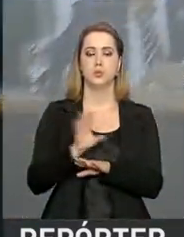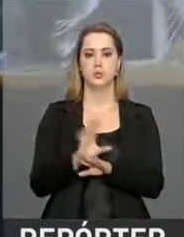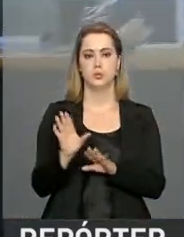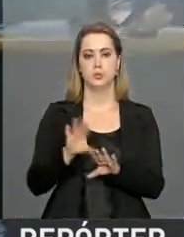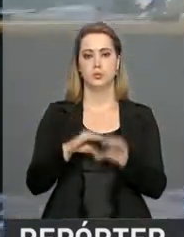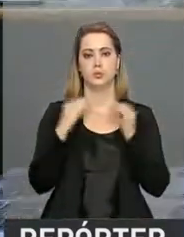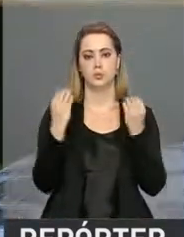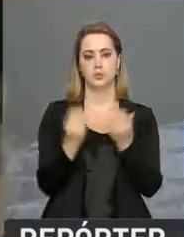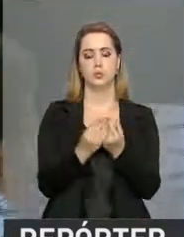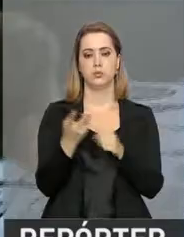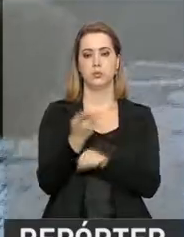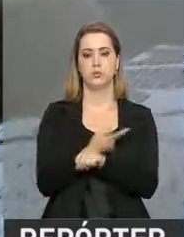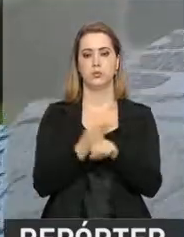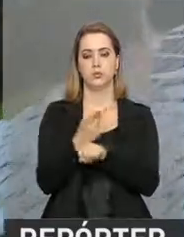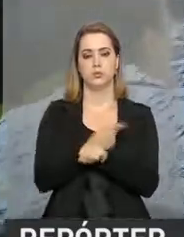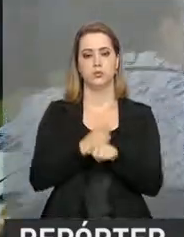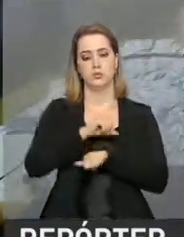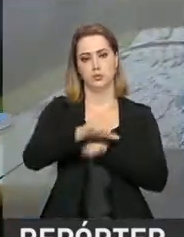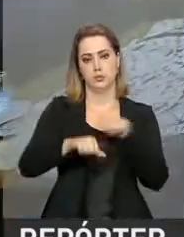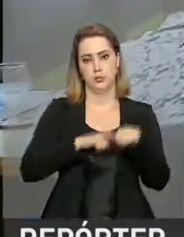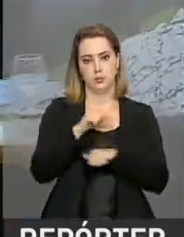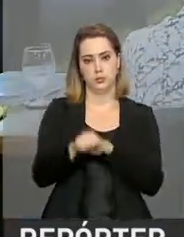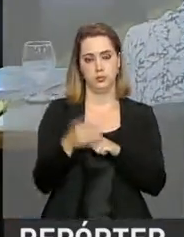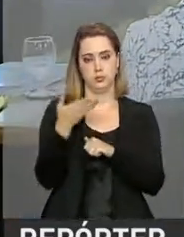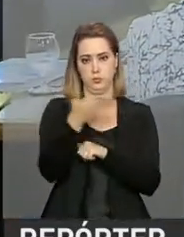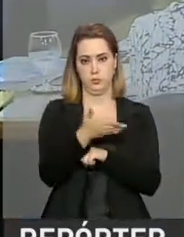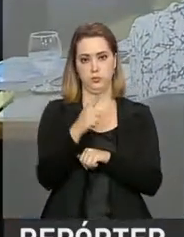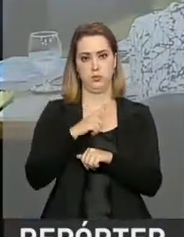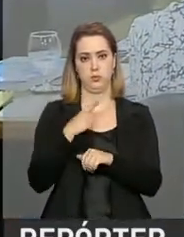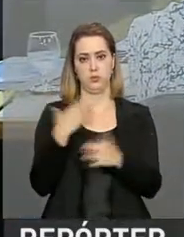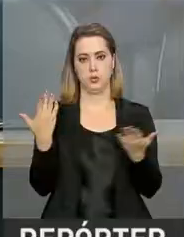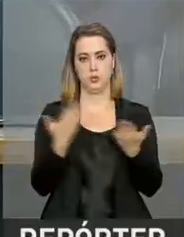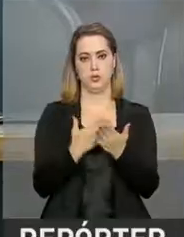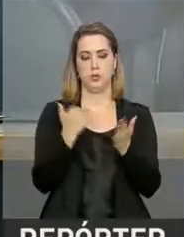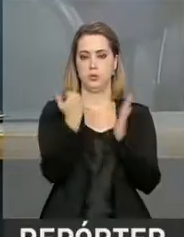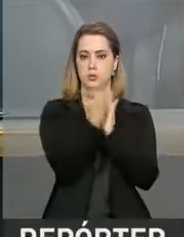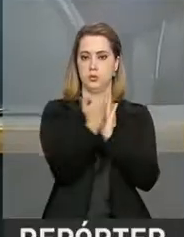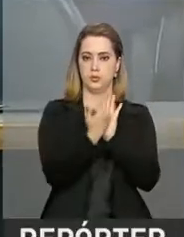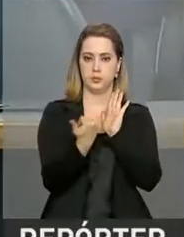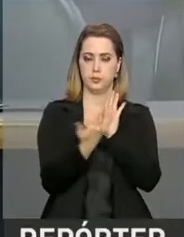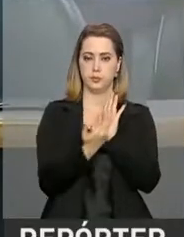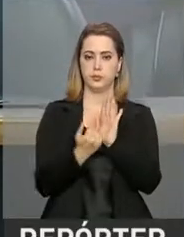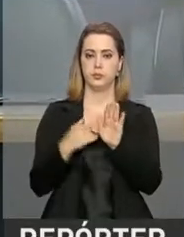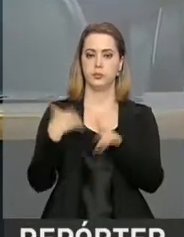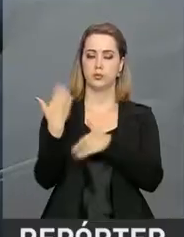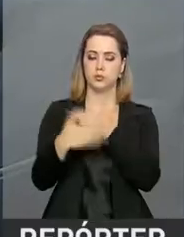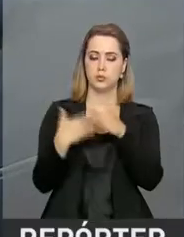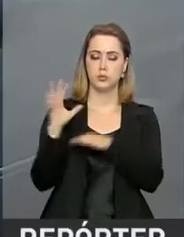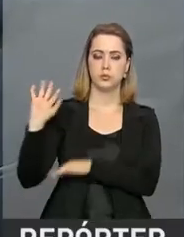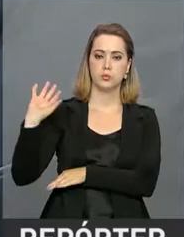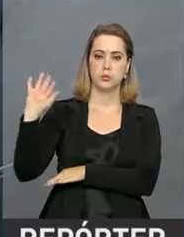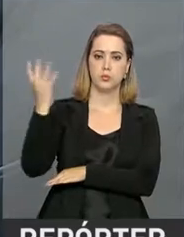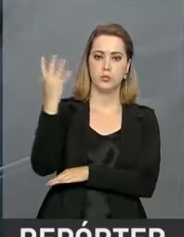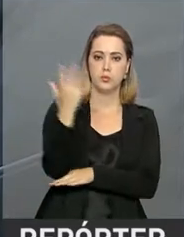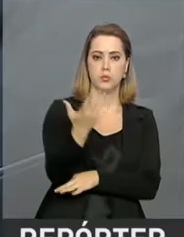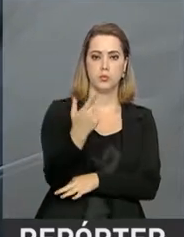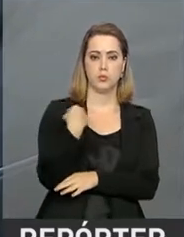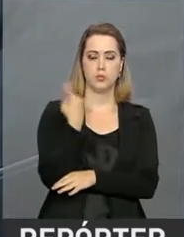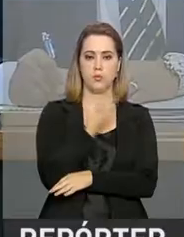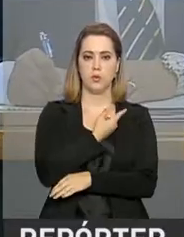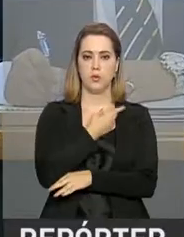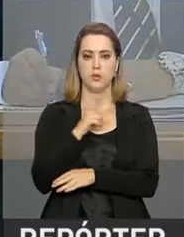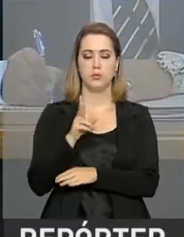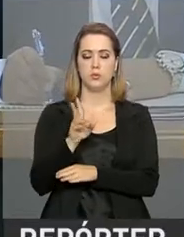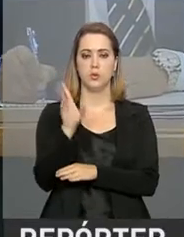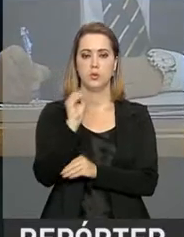comunidade buscar a convergência desses com agenda global no desenvolvimento sustentável e ao fazê los de lá sempre